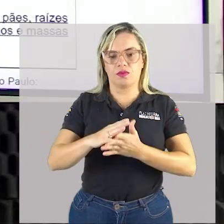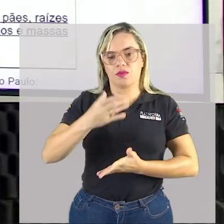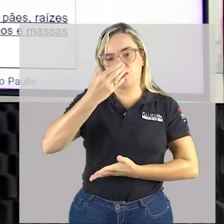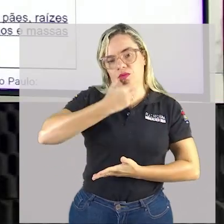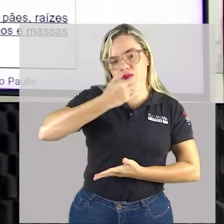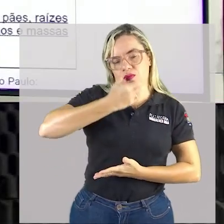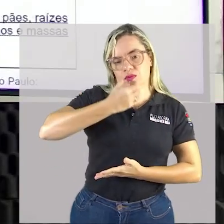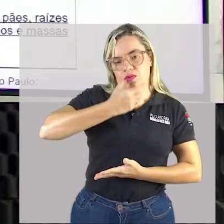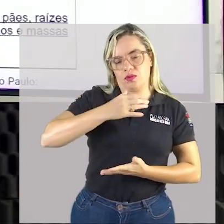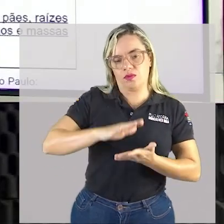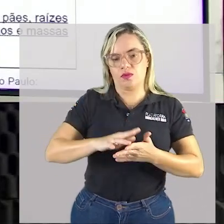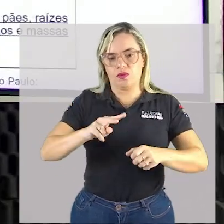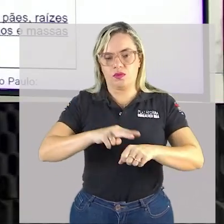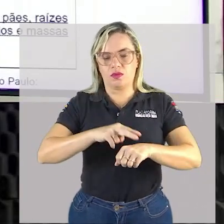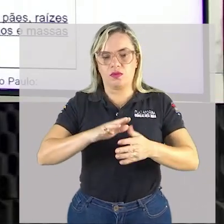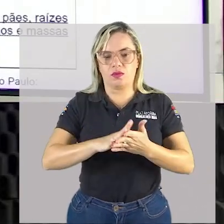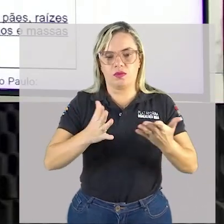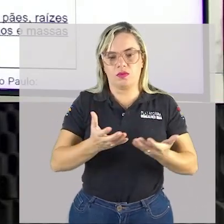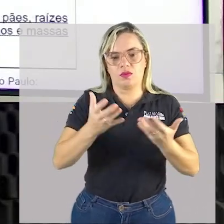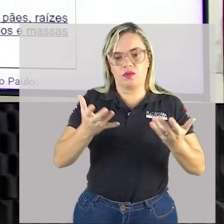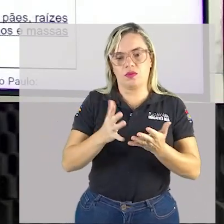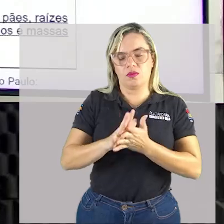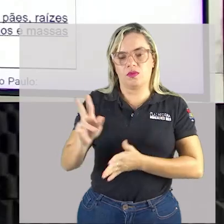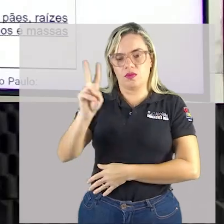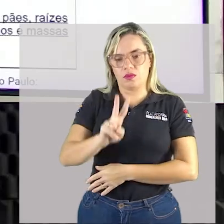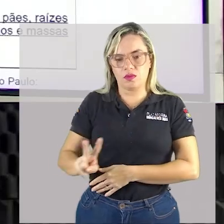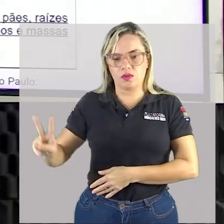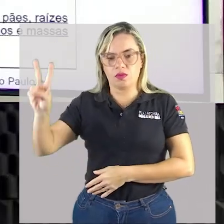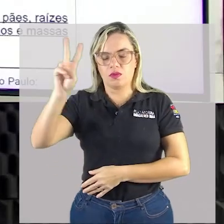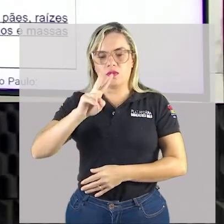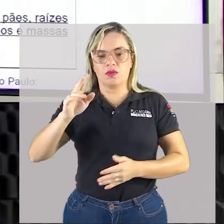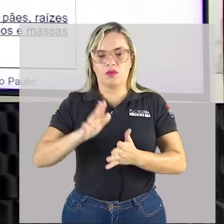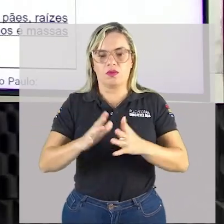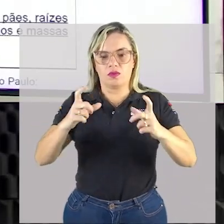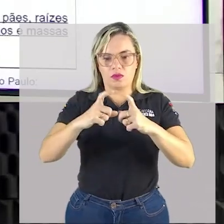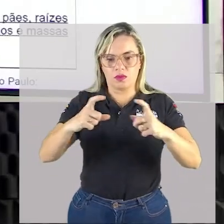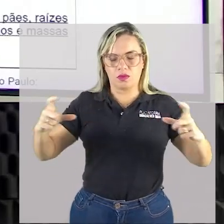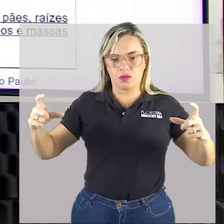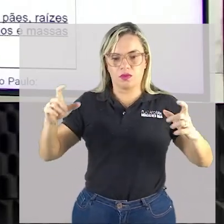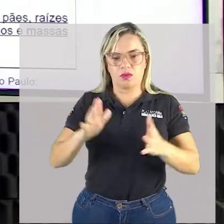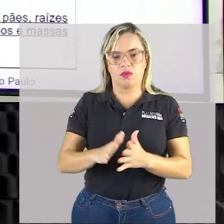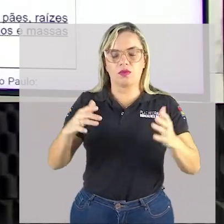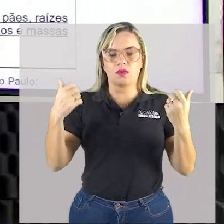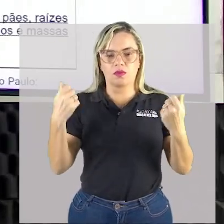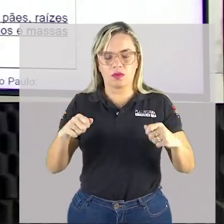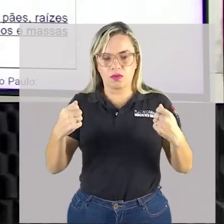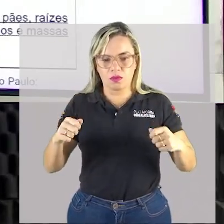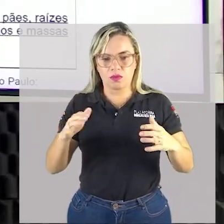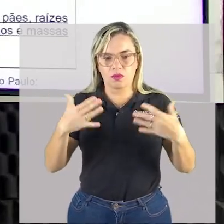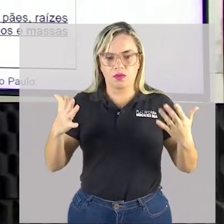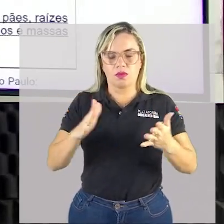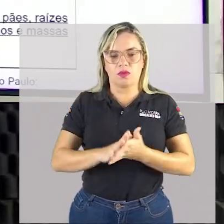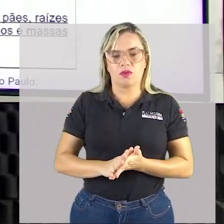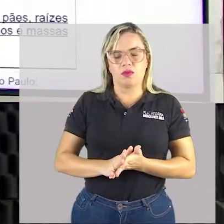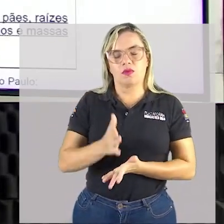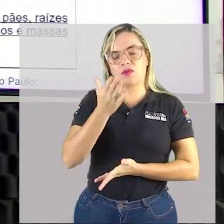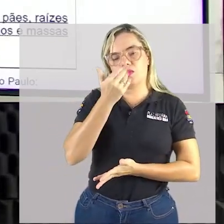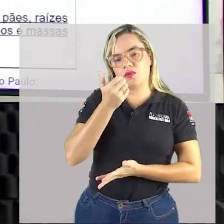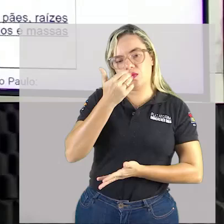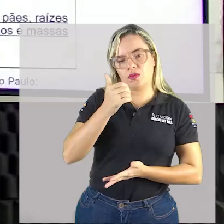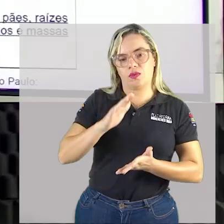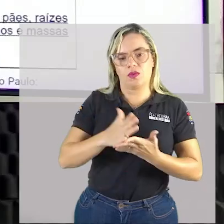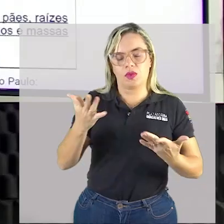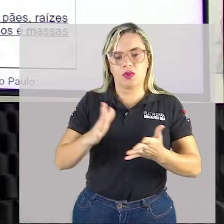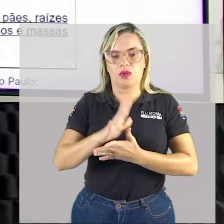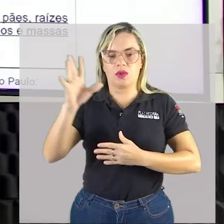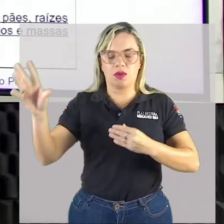são fontes de vitamina. Também estão numa posição assim bem ampla da pirâmide. Ou seja, a gente precisa aumentar, né?